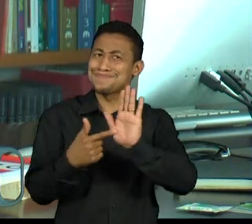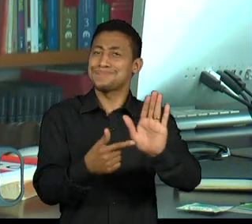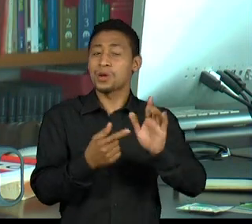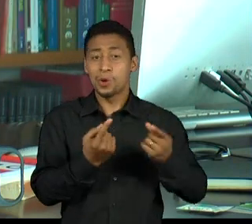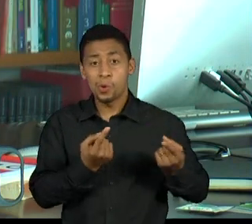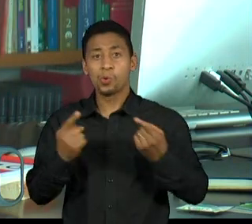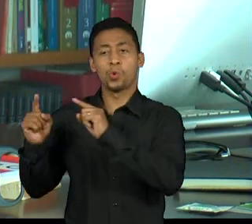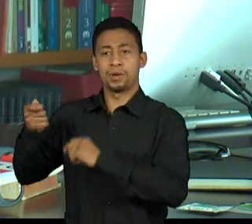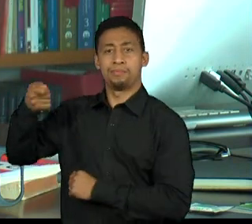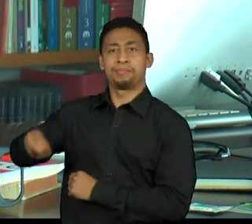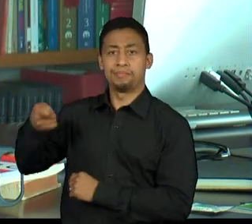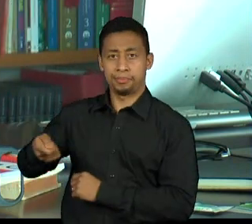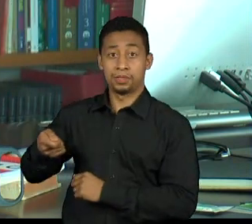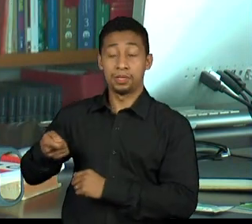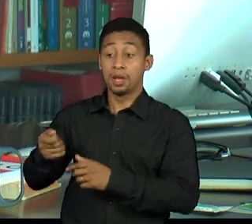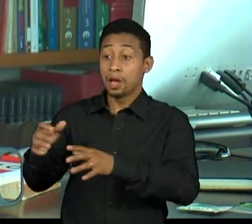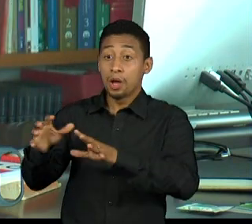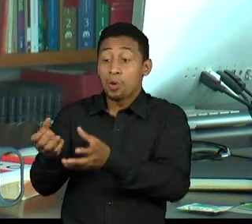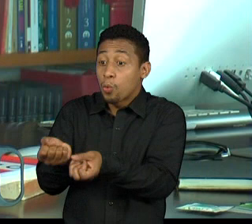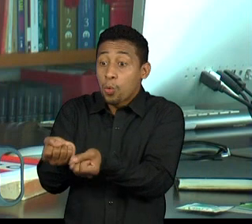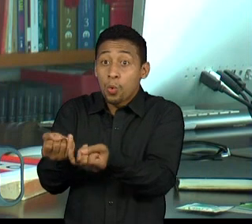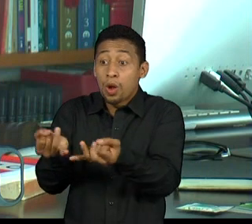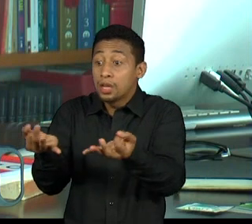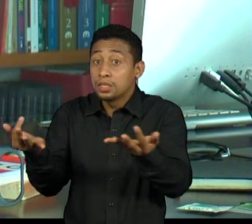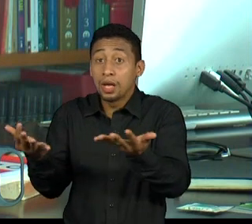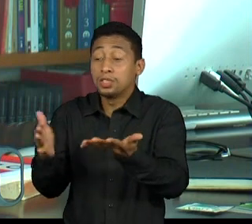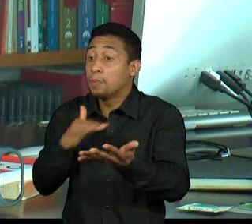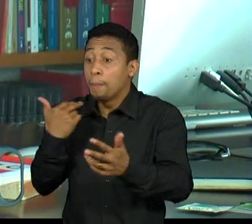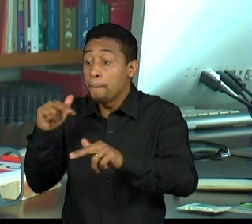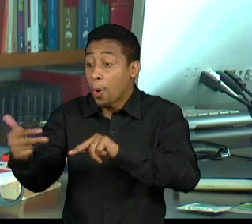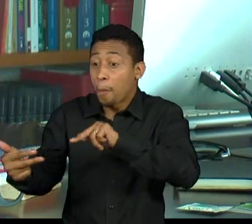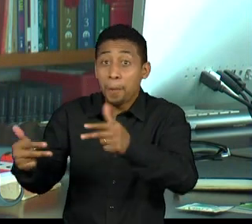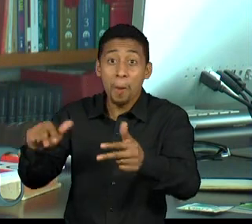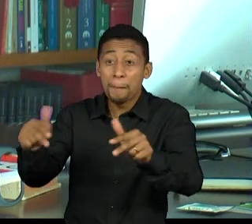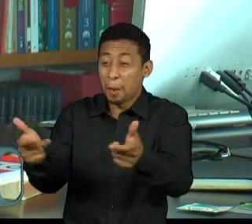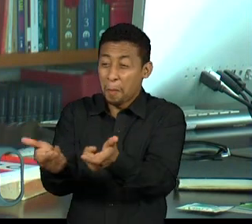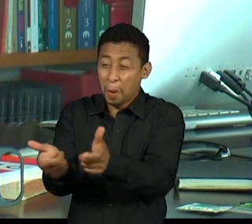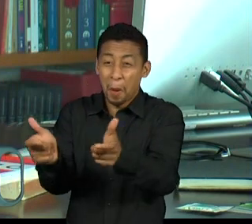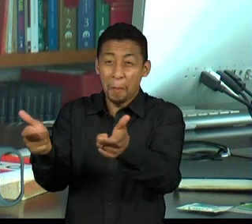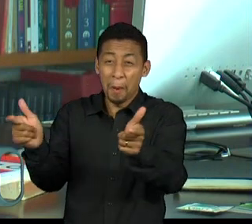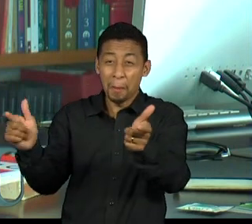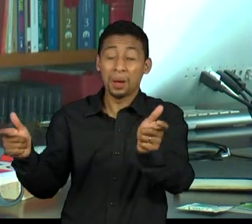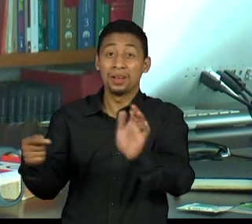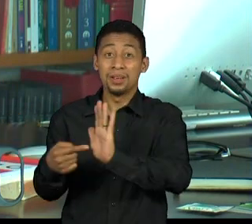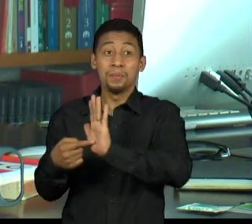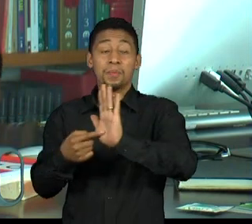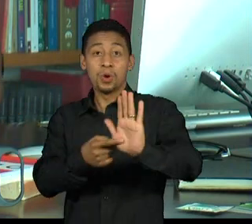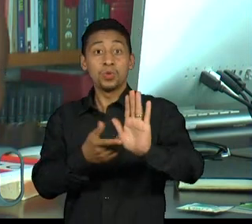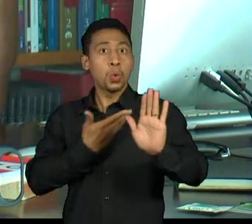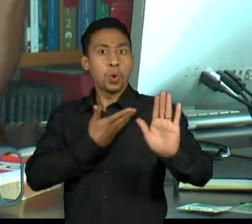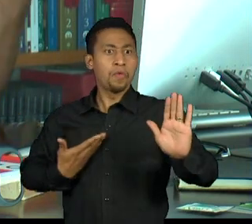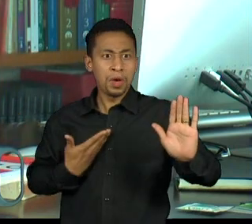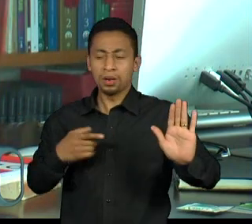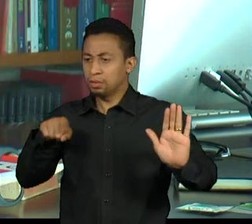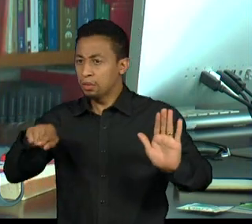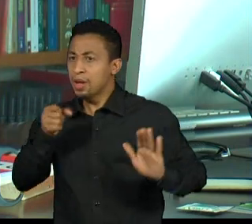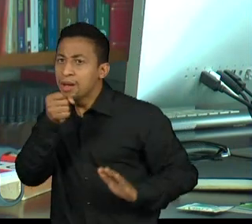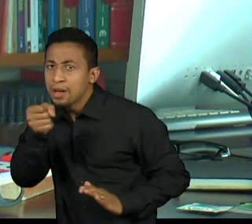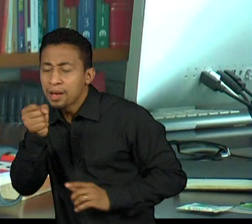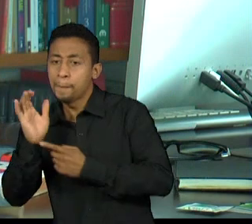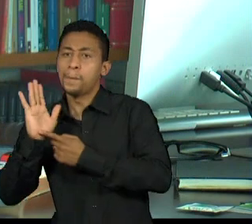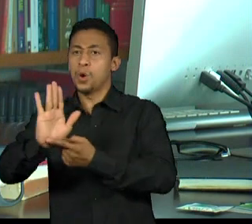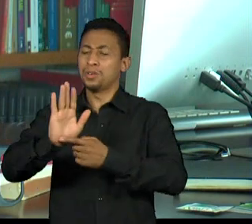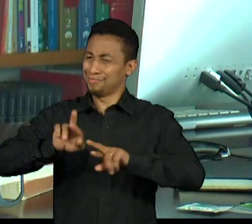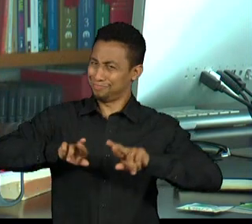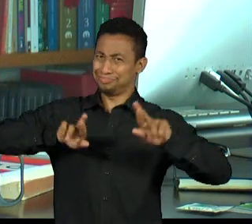números de mortos, nem para isso, nem para o número de mortes, a gente pode confiar no governo. Teve que ser feito um consórcio de veículos